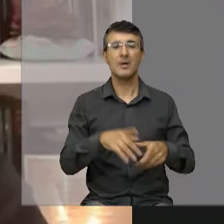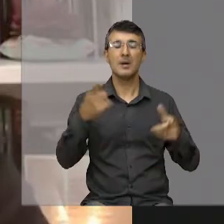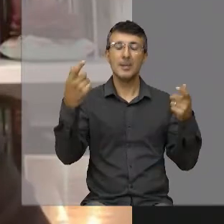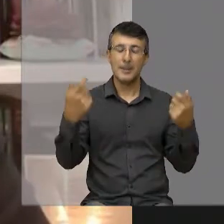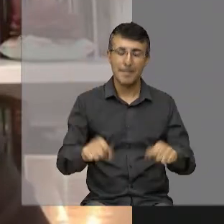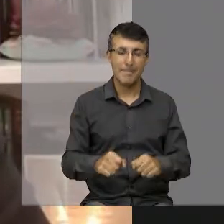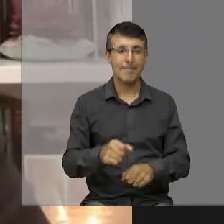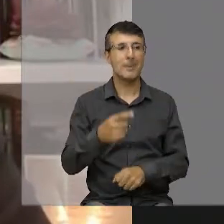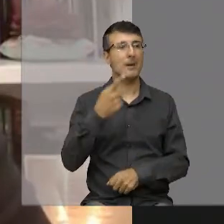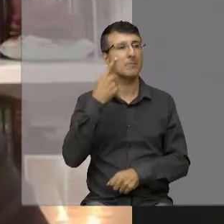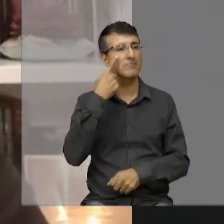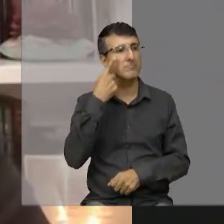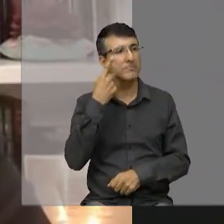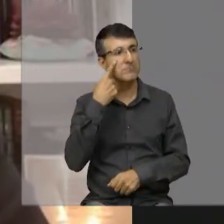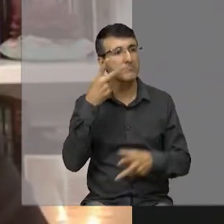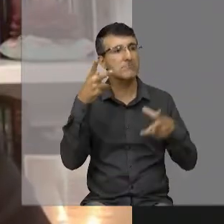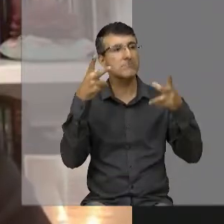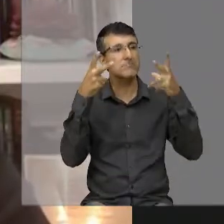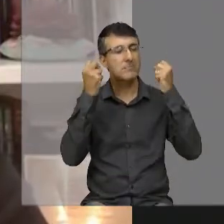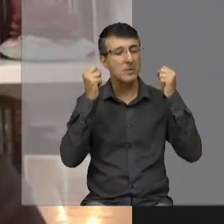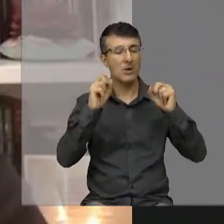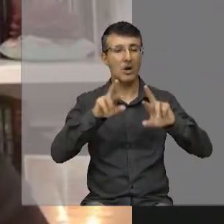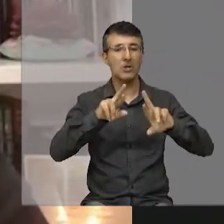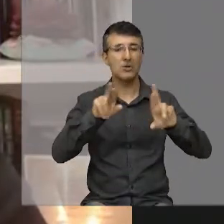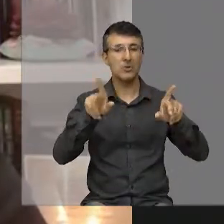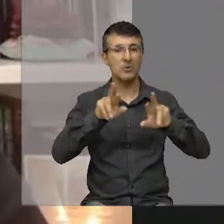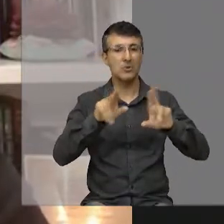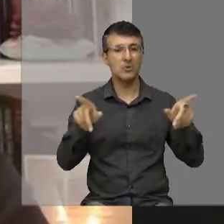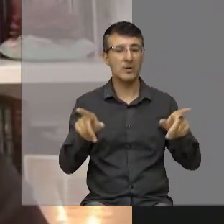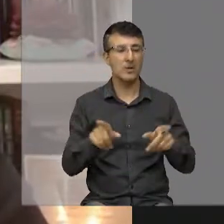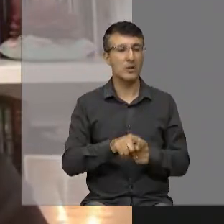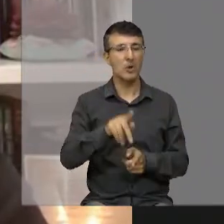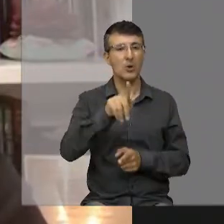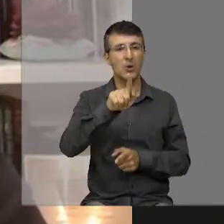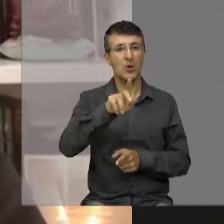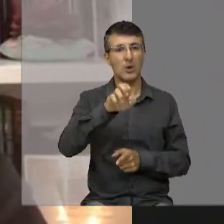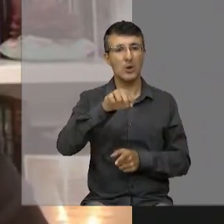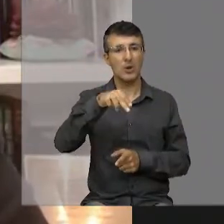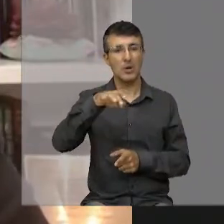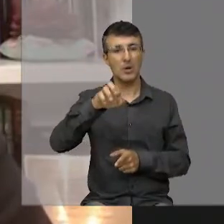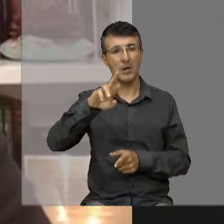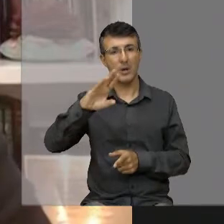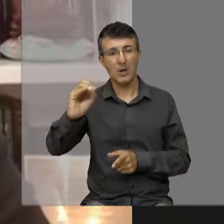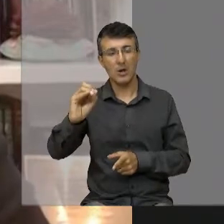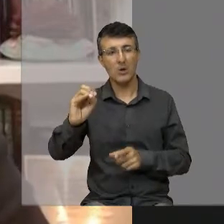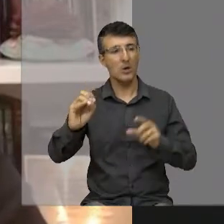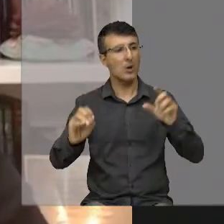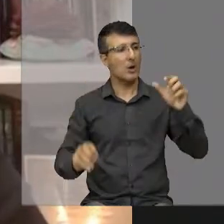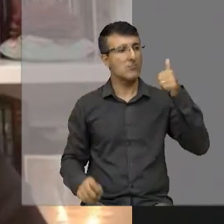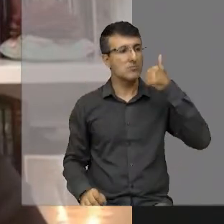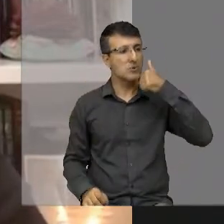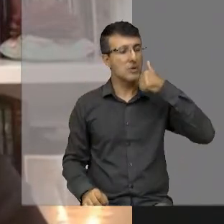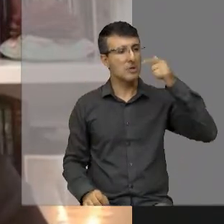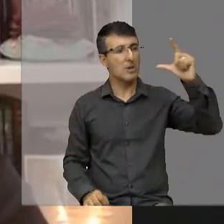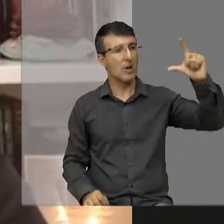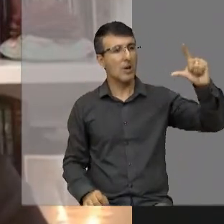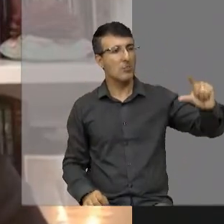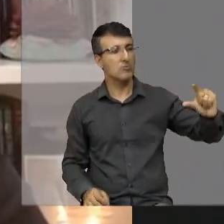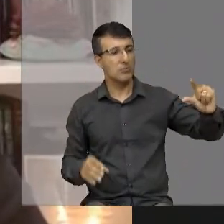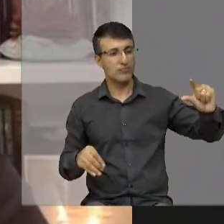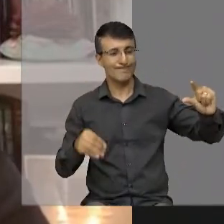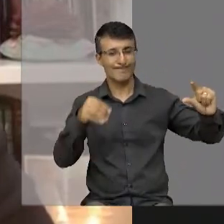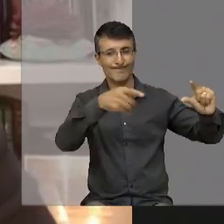essas diferenças existem, né? Que as mulheres, historicamente, são colocadas em posição de inferioridade e que a gente precisa sempre de